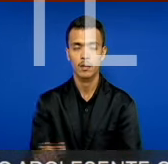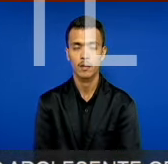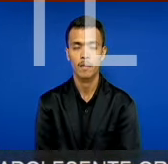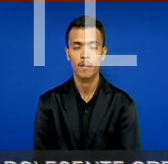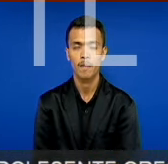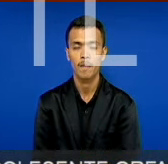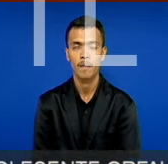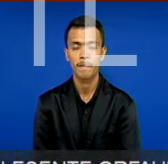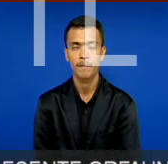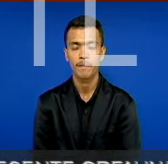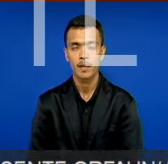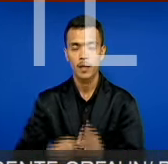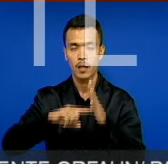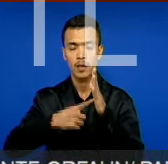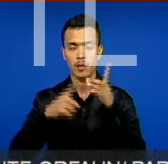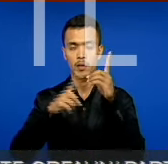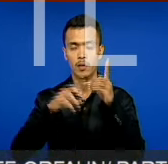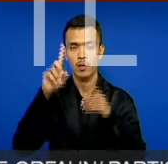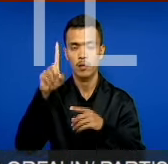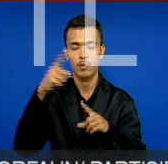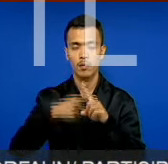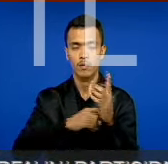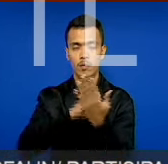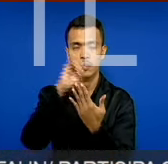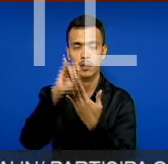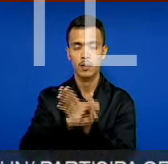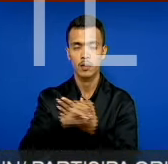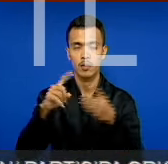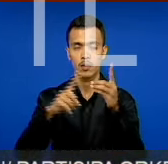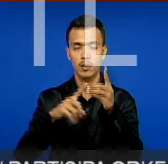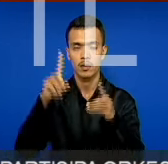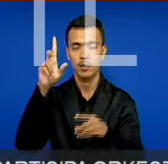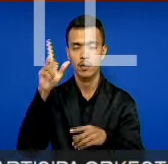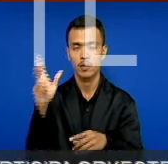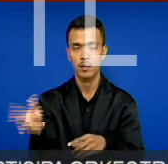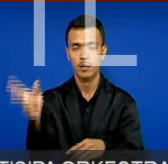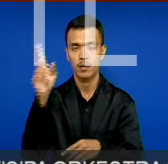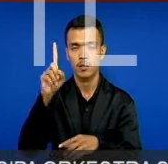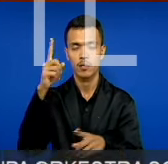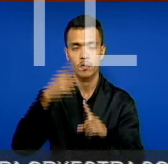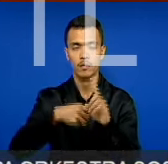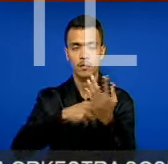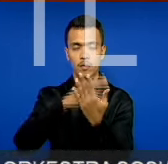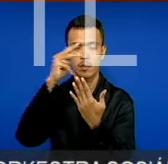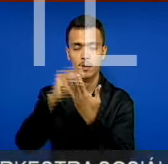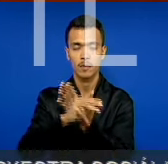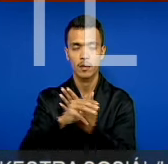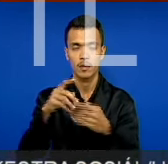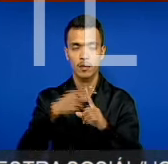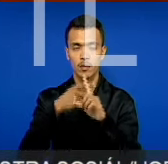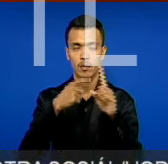migração coleta. Rahusi dia 1 de janeiro até dia 31 de março 2024.